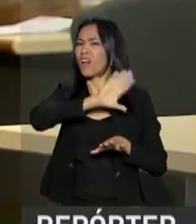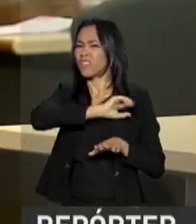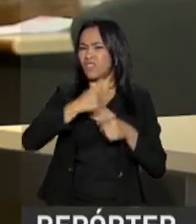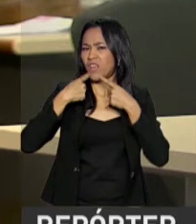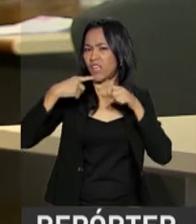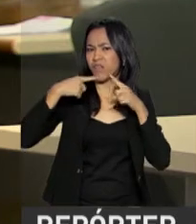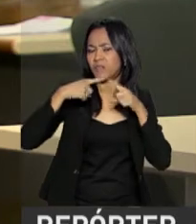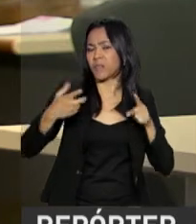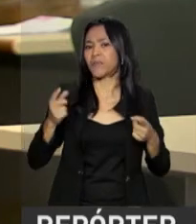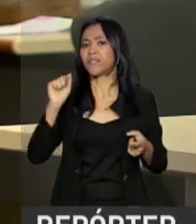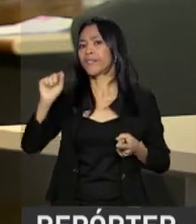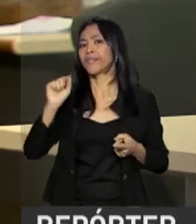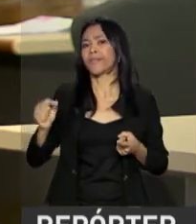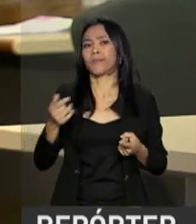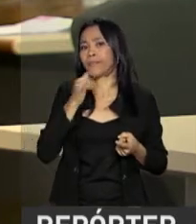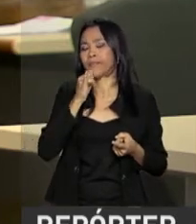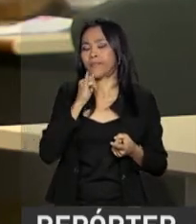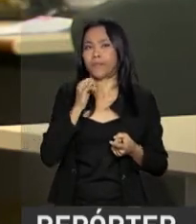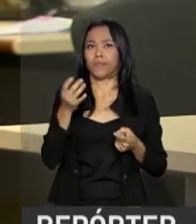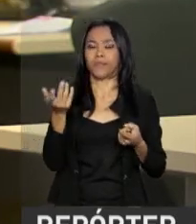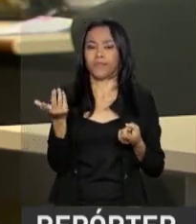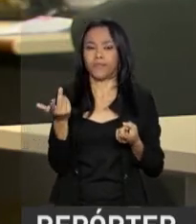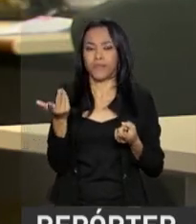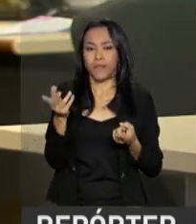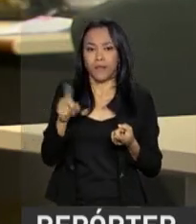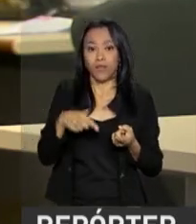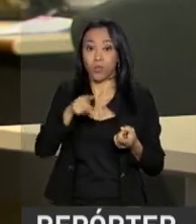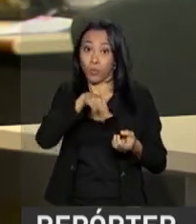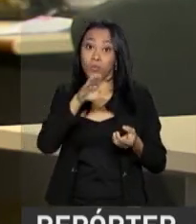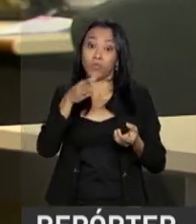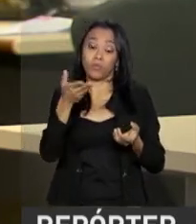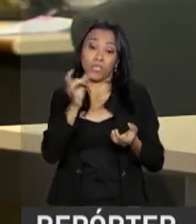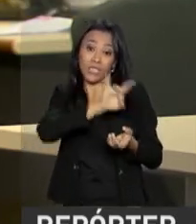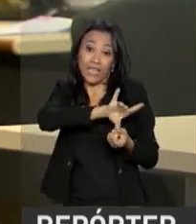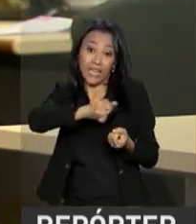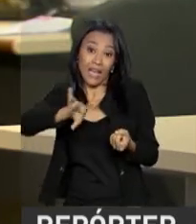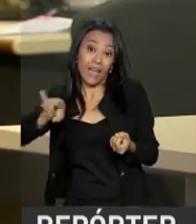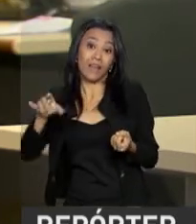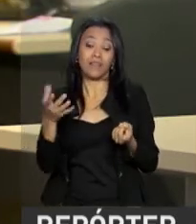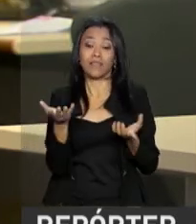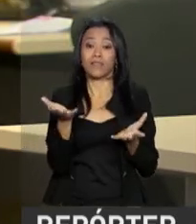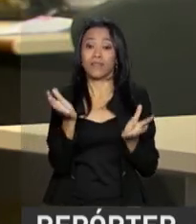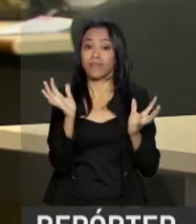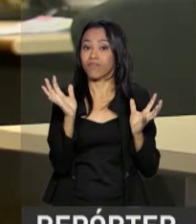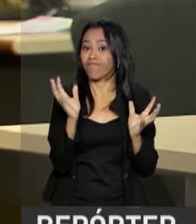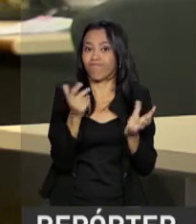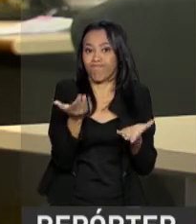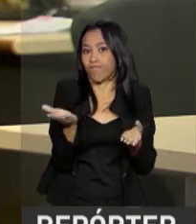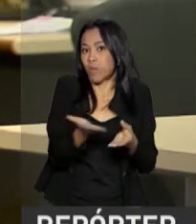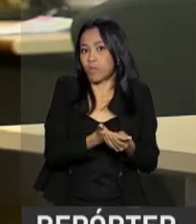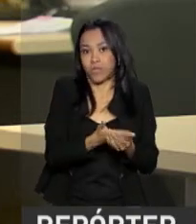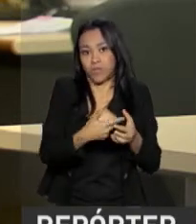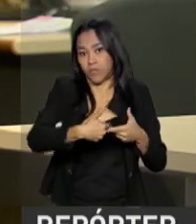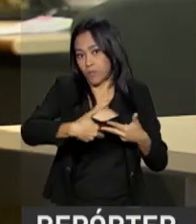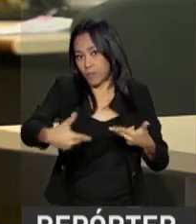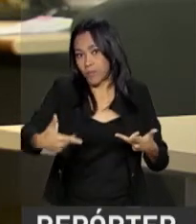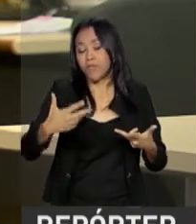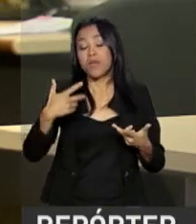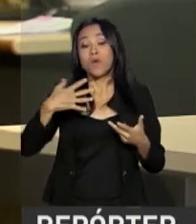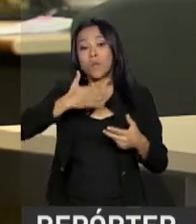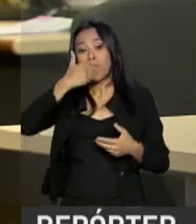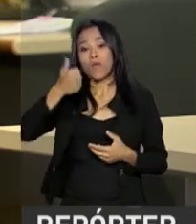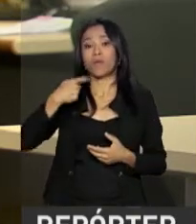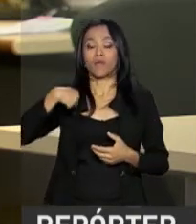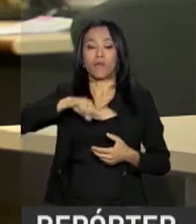de questões pontuais afeta a um processo individual mas o melhor de tudo isso é que a gente consegue